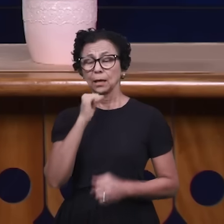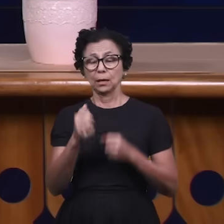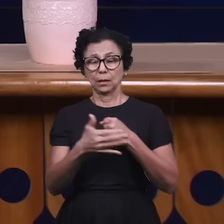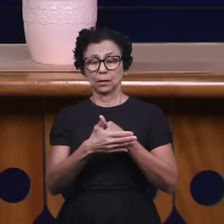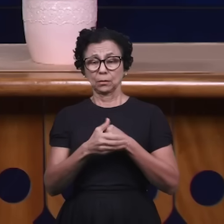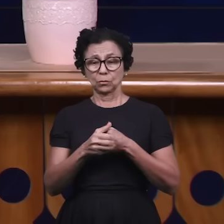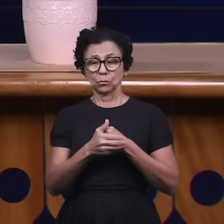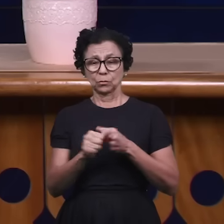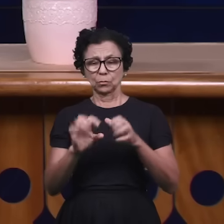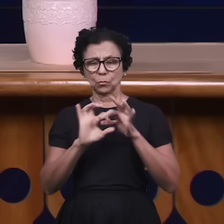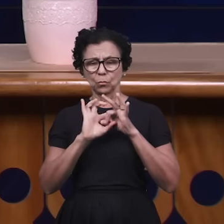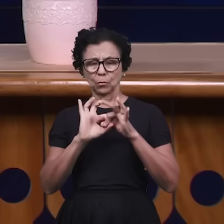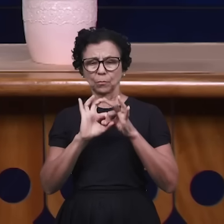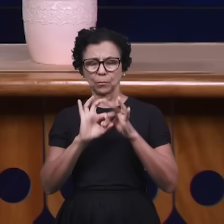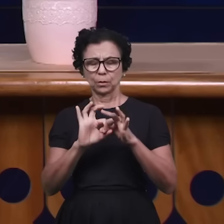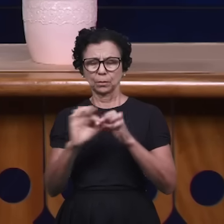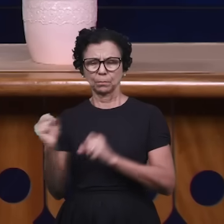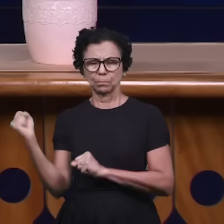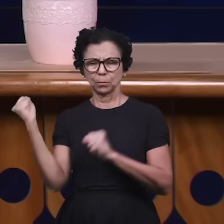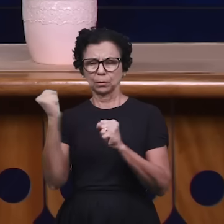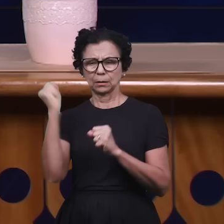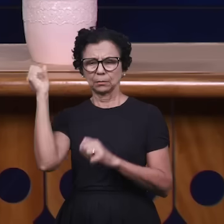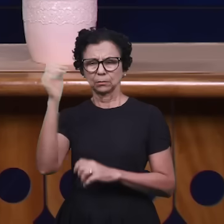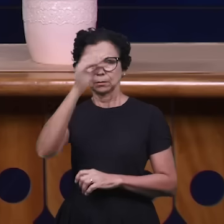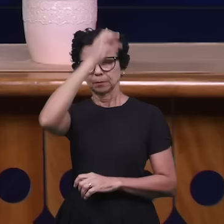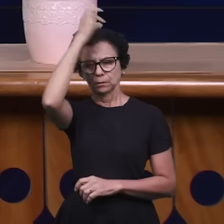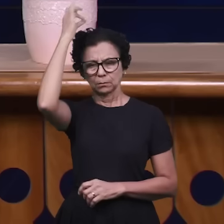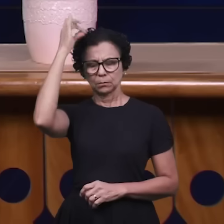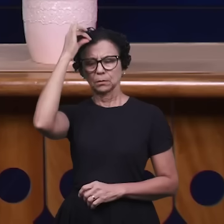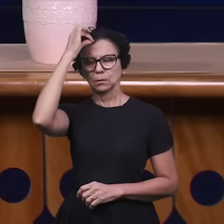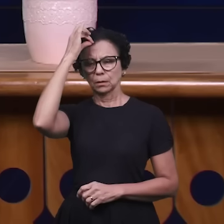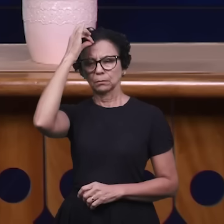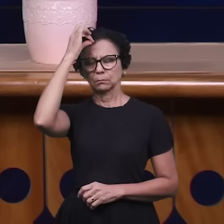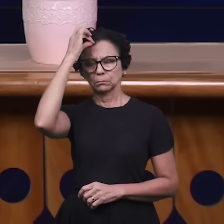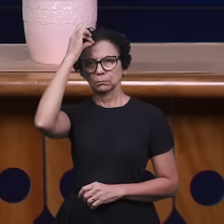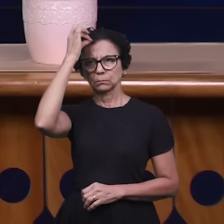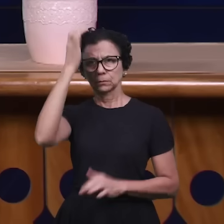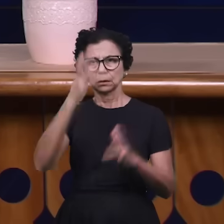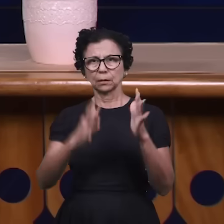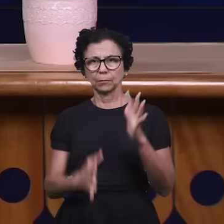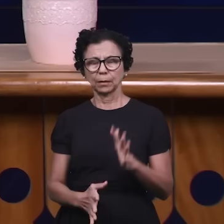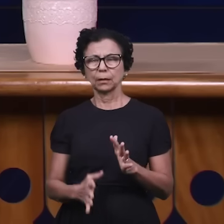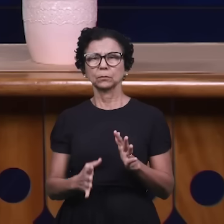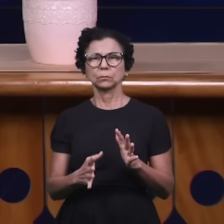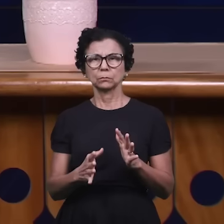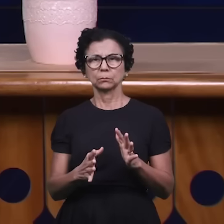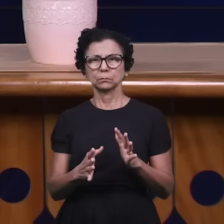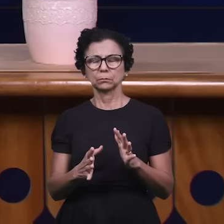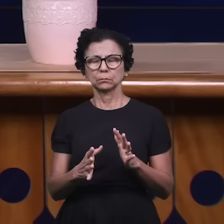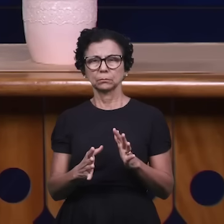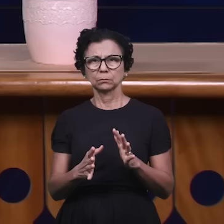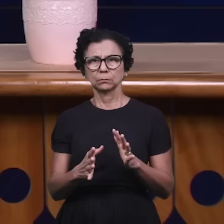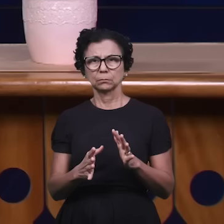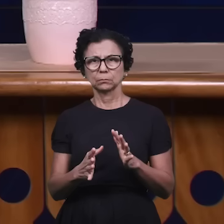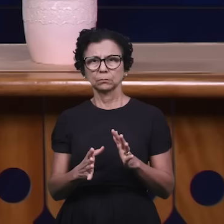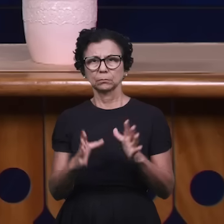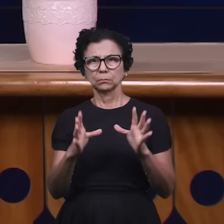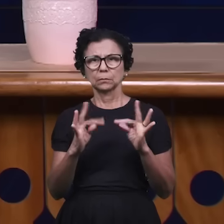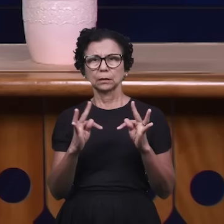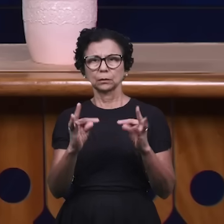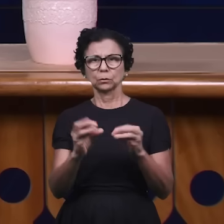Pai, as consolações, a comunhão e o poder do Espírito Santo do Senhor estejam